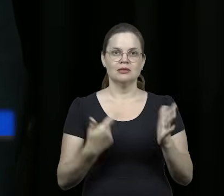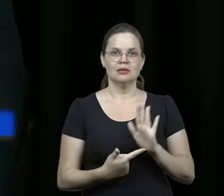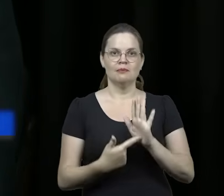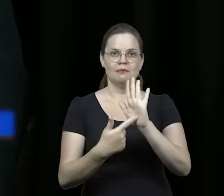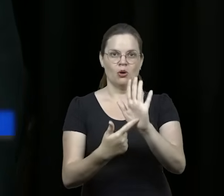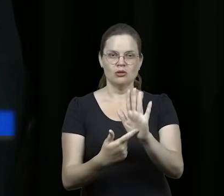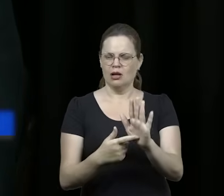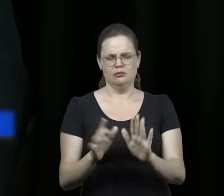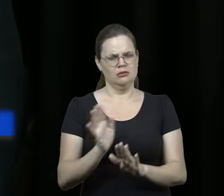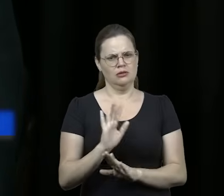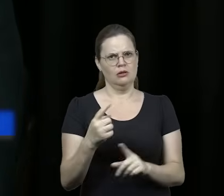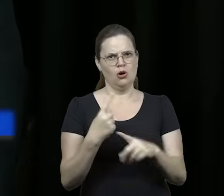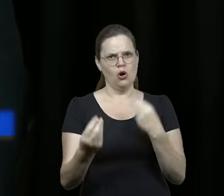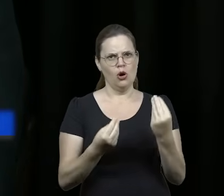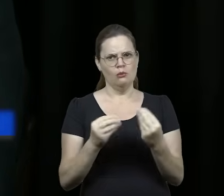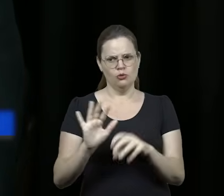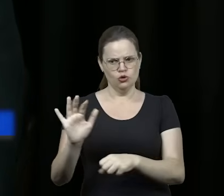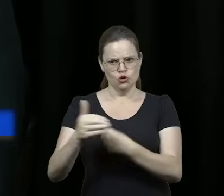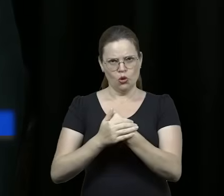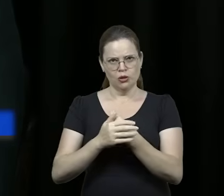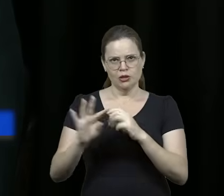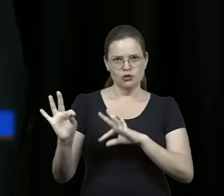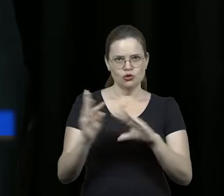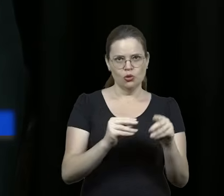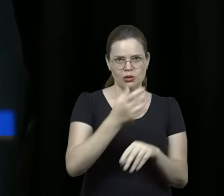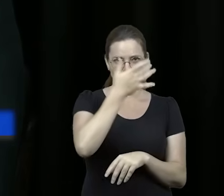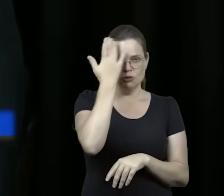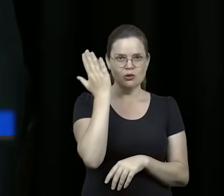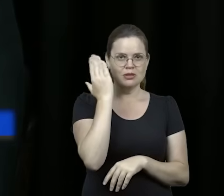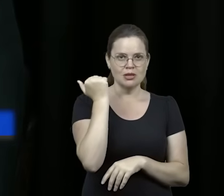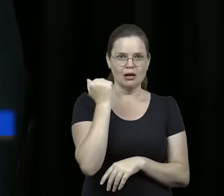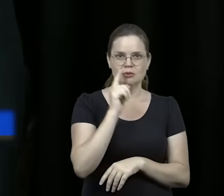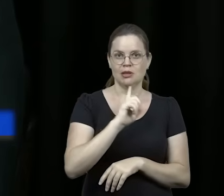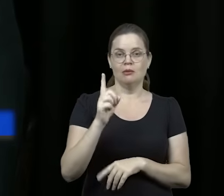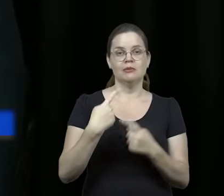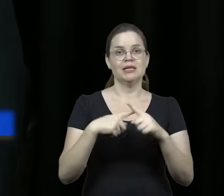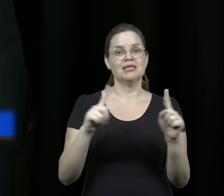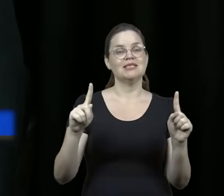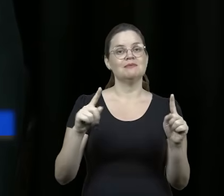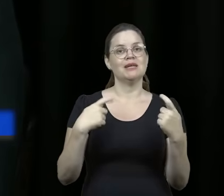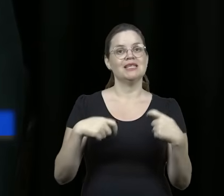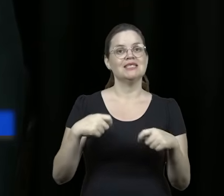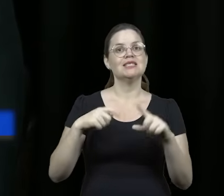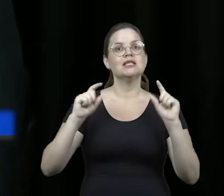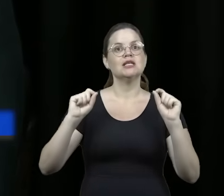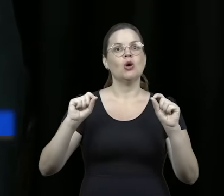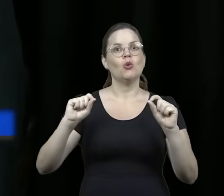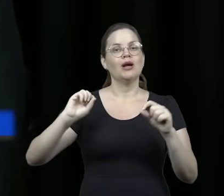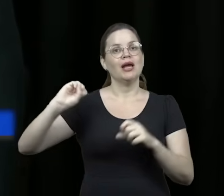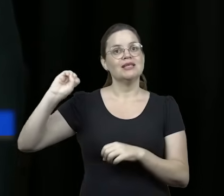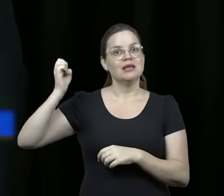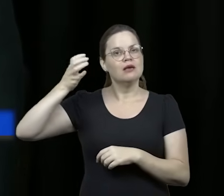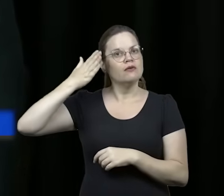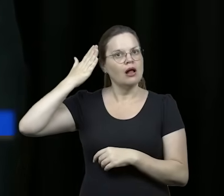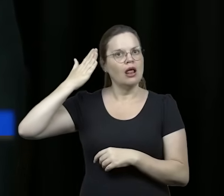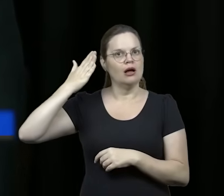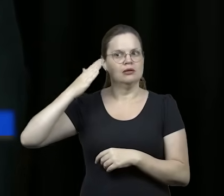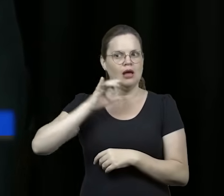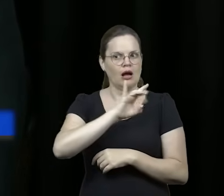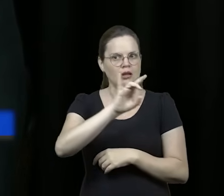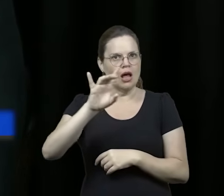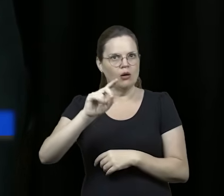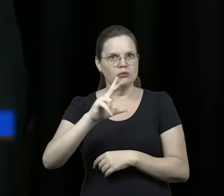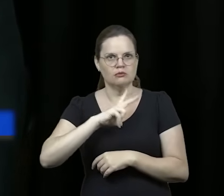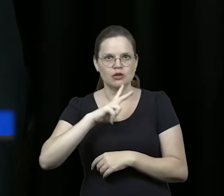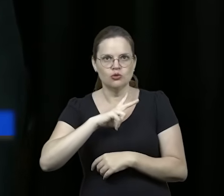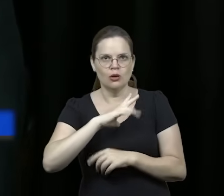mundo sabe? Não. O esconderijo tem que ser revelado. E ele revela a cada um. Não foram vocês que